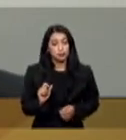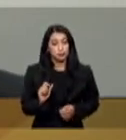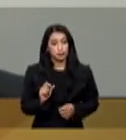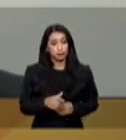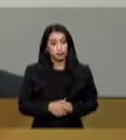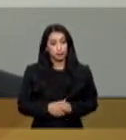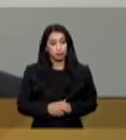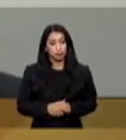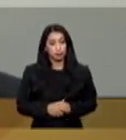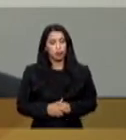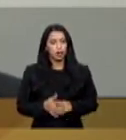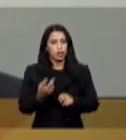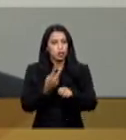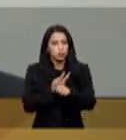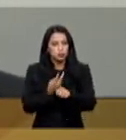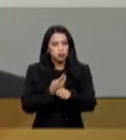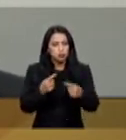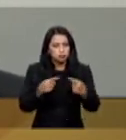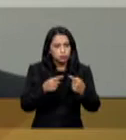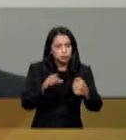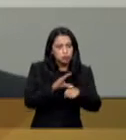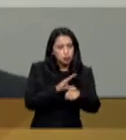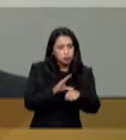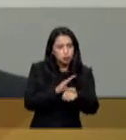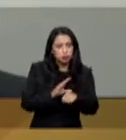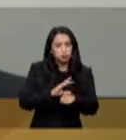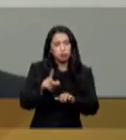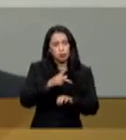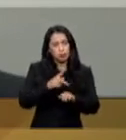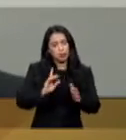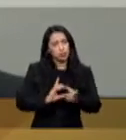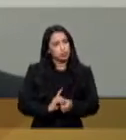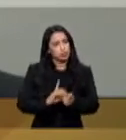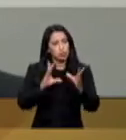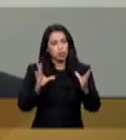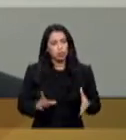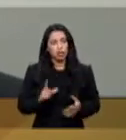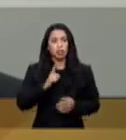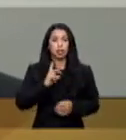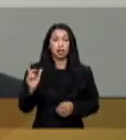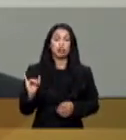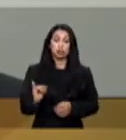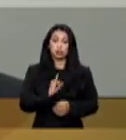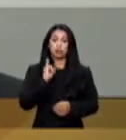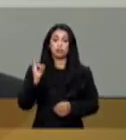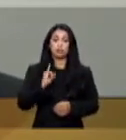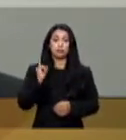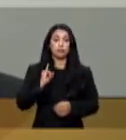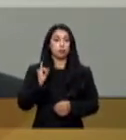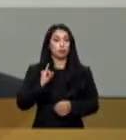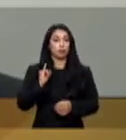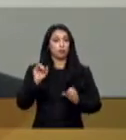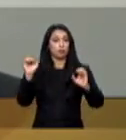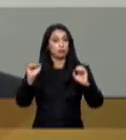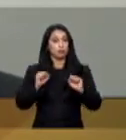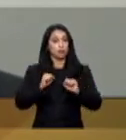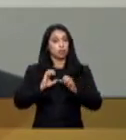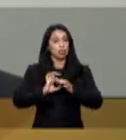da institucionalização de um Estado democrático de direito, dentre eles estão os valores supremos da liberdade e da